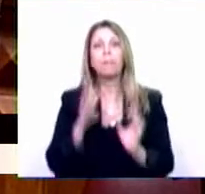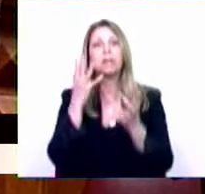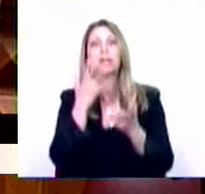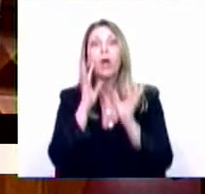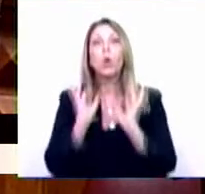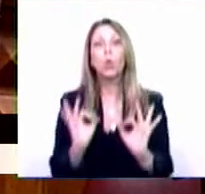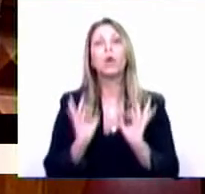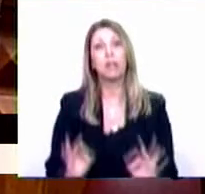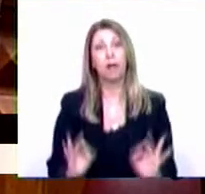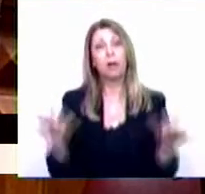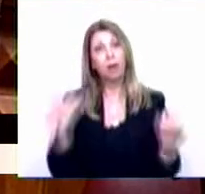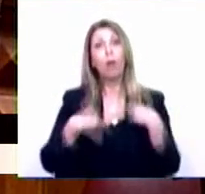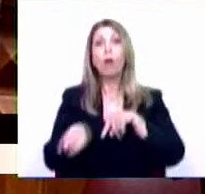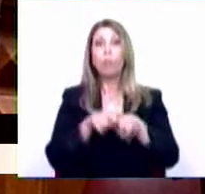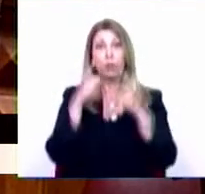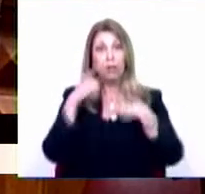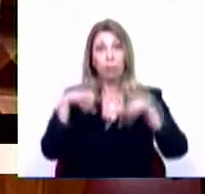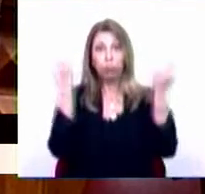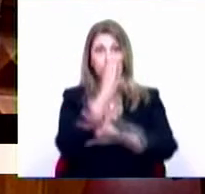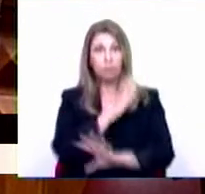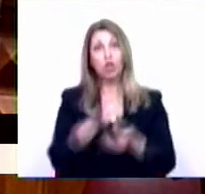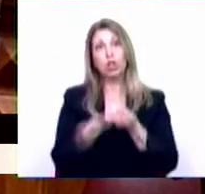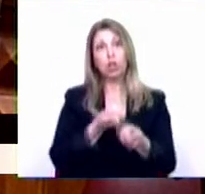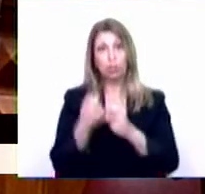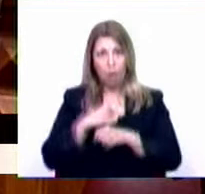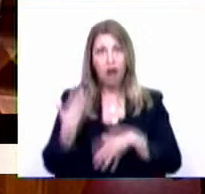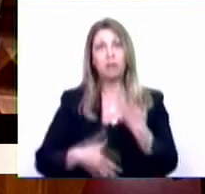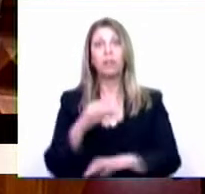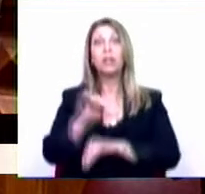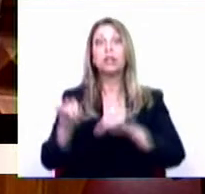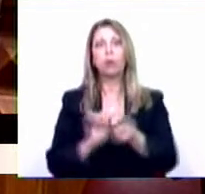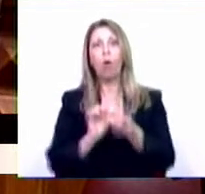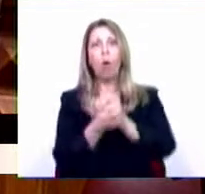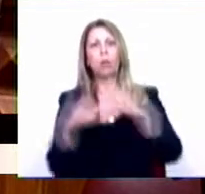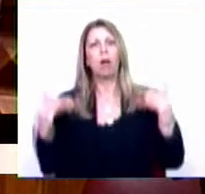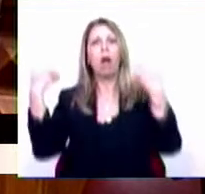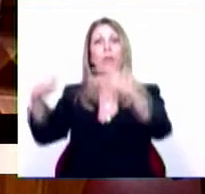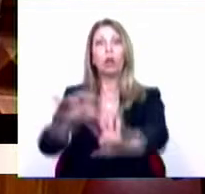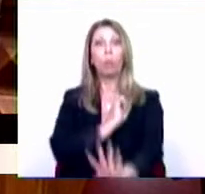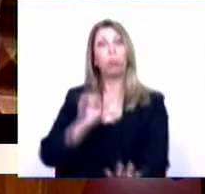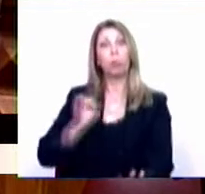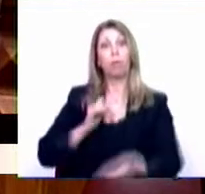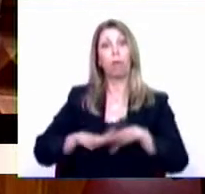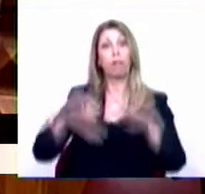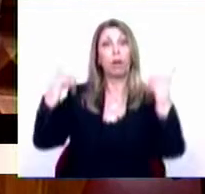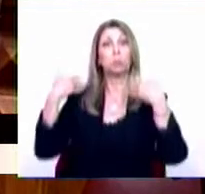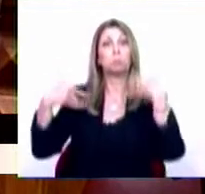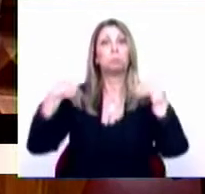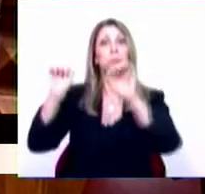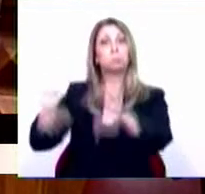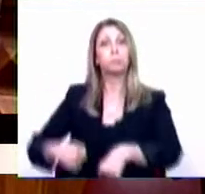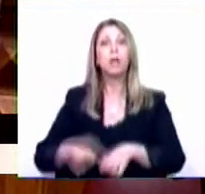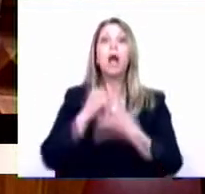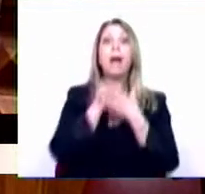políticas públicas de incentivo a uma gestão ativa do território, contrariando o abandono pelos seus proprietários, apoiando a